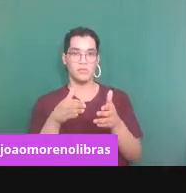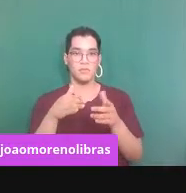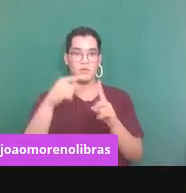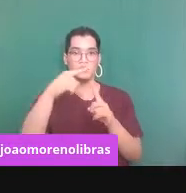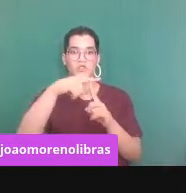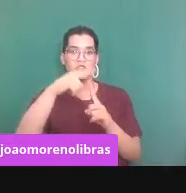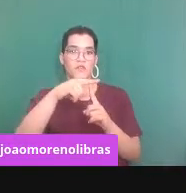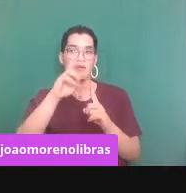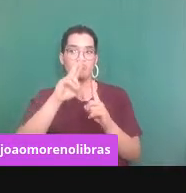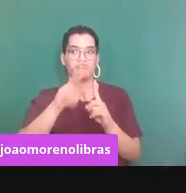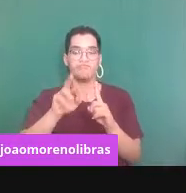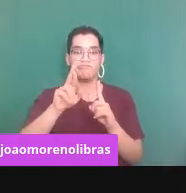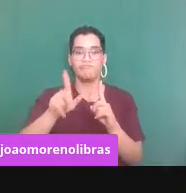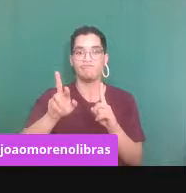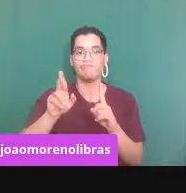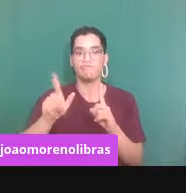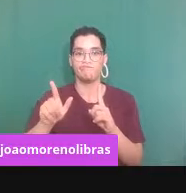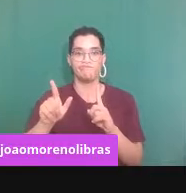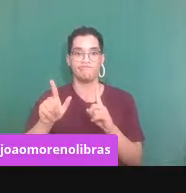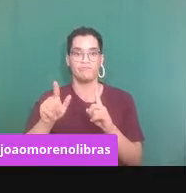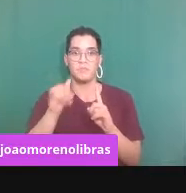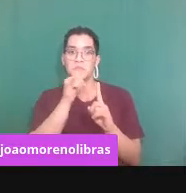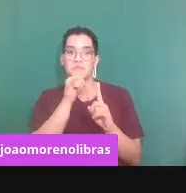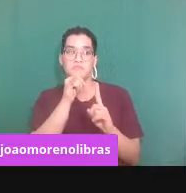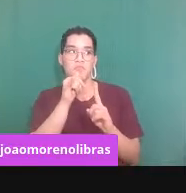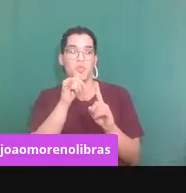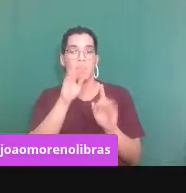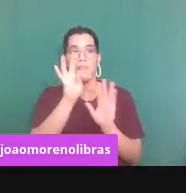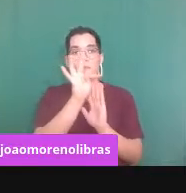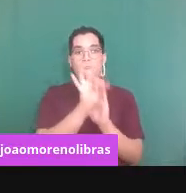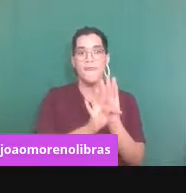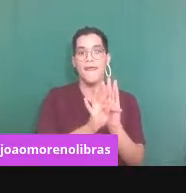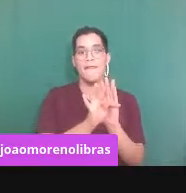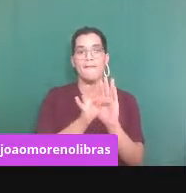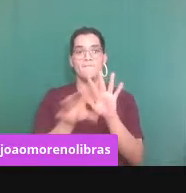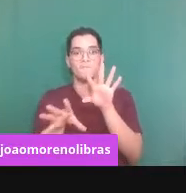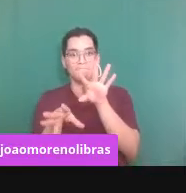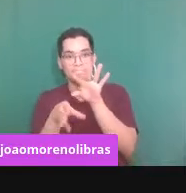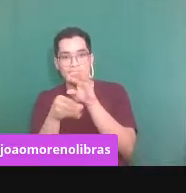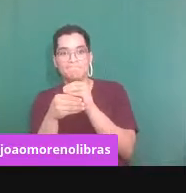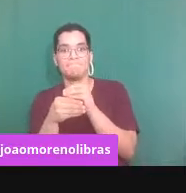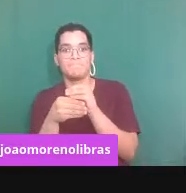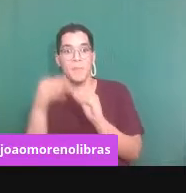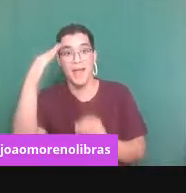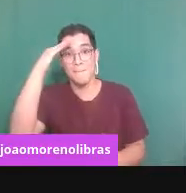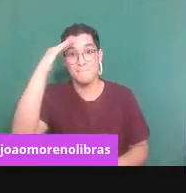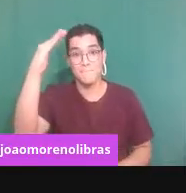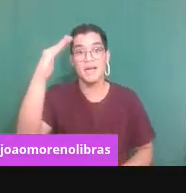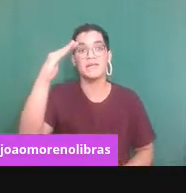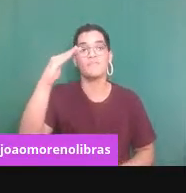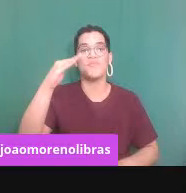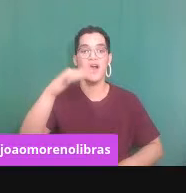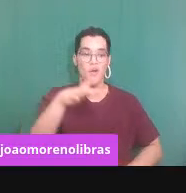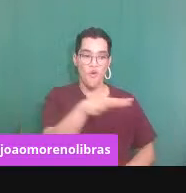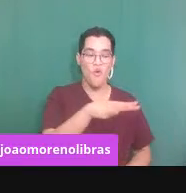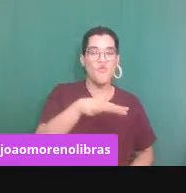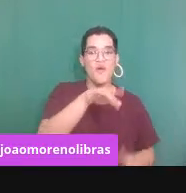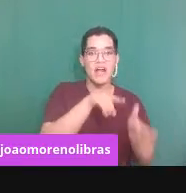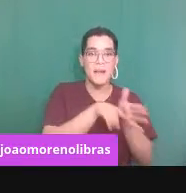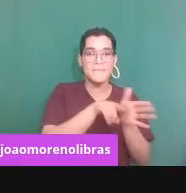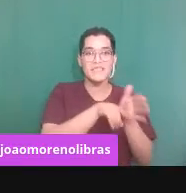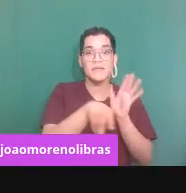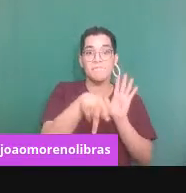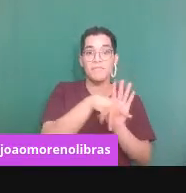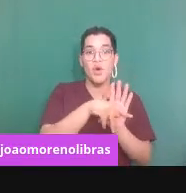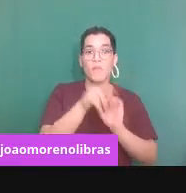corpos, em diferentes textos, principalmente naquela linha que traz aí os usos do português brasileiro,